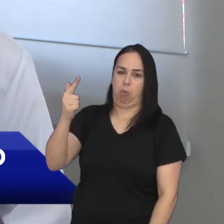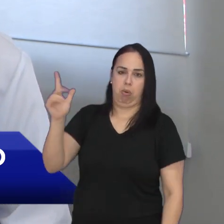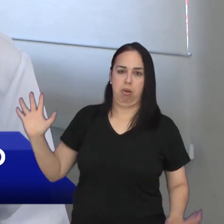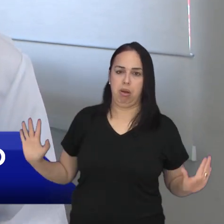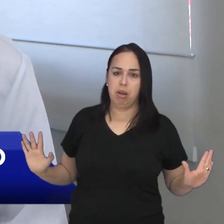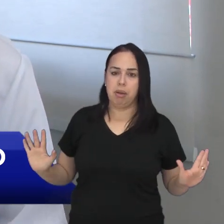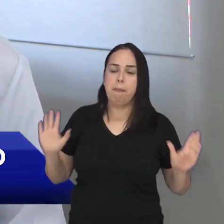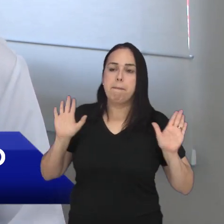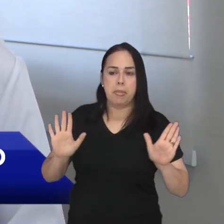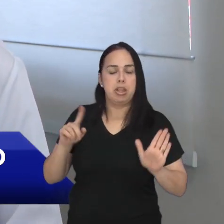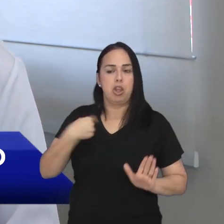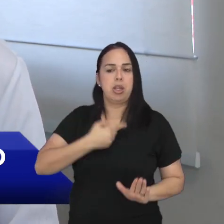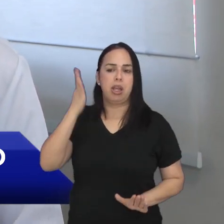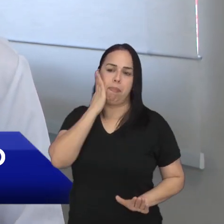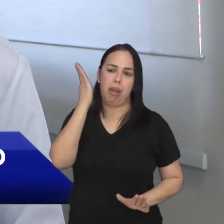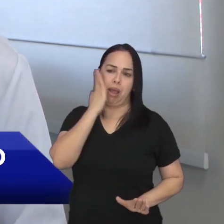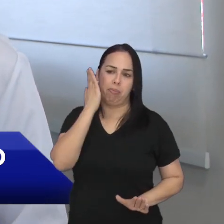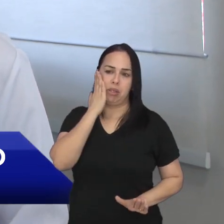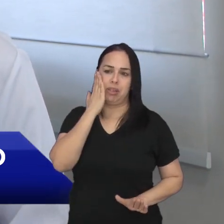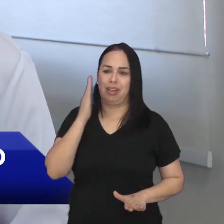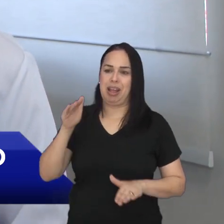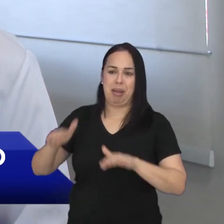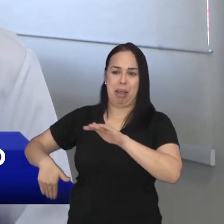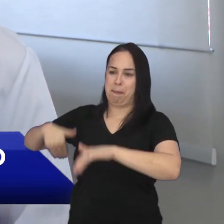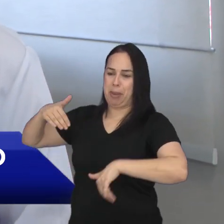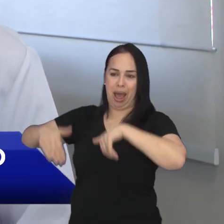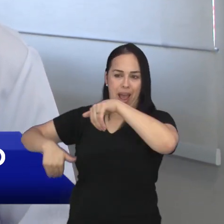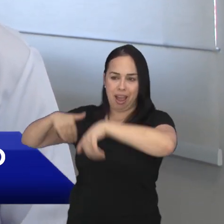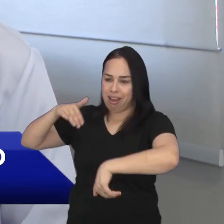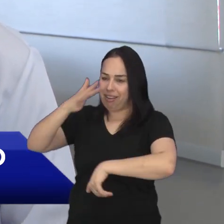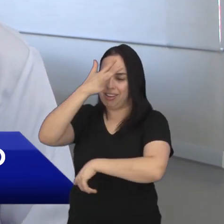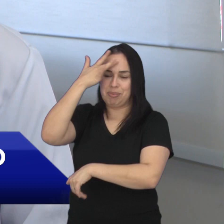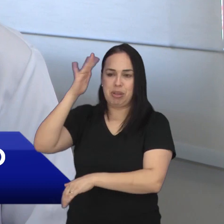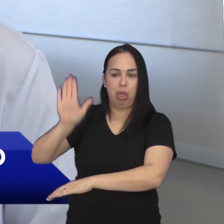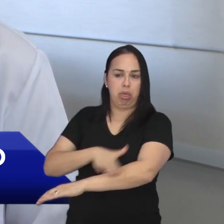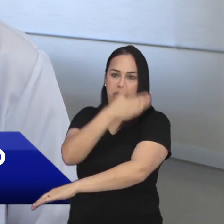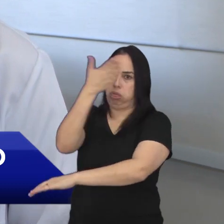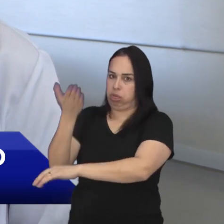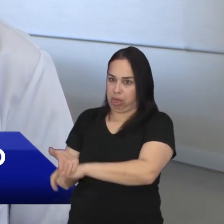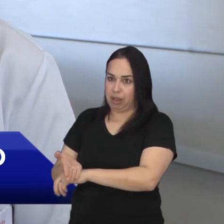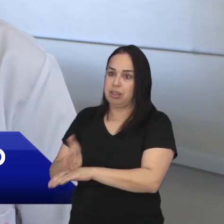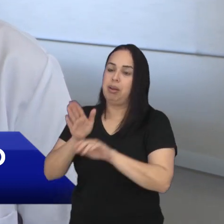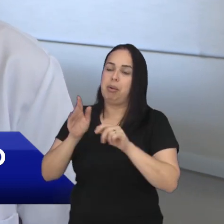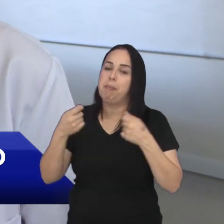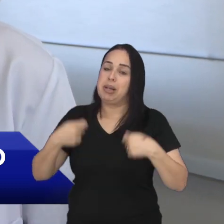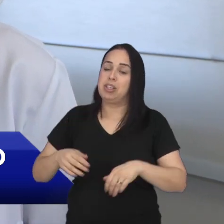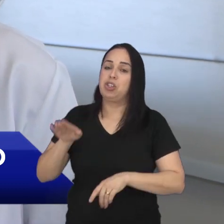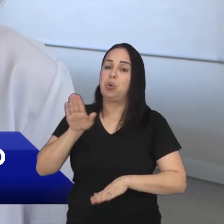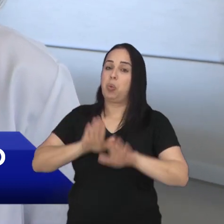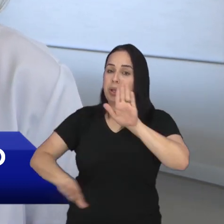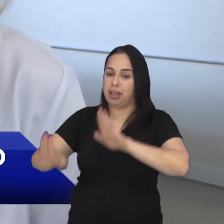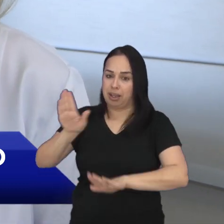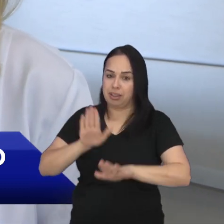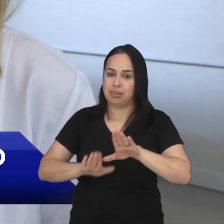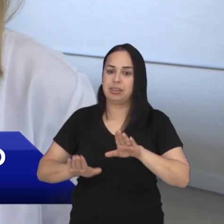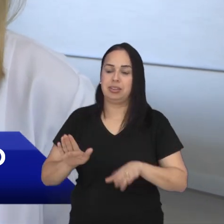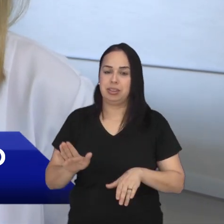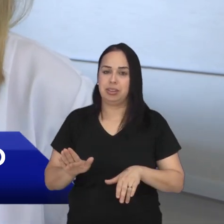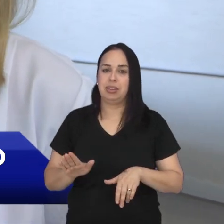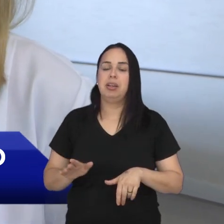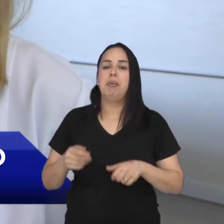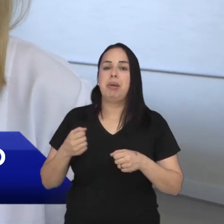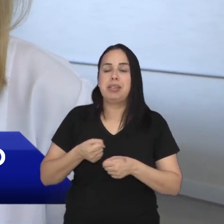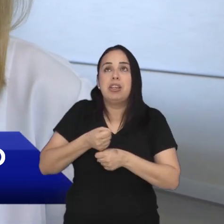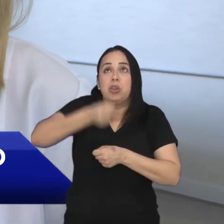horas. Seria o ideal, condição ideal. Mas a gente sabe que, assim, dia de praia, as pessoas, né, acabam passando o dia todo. Então, alguns